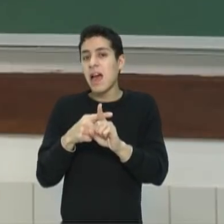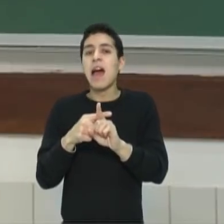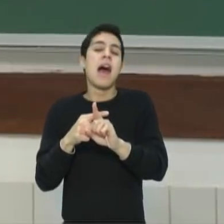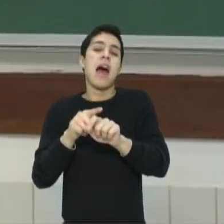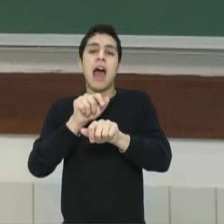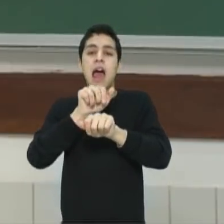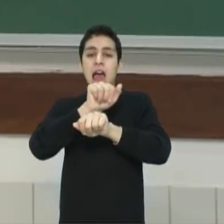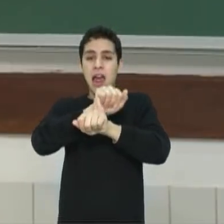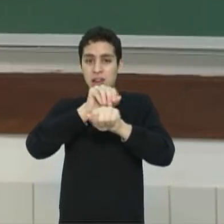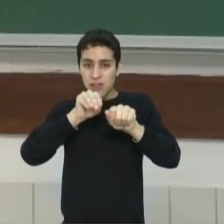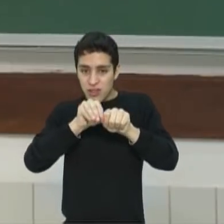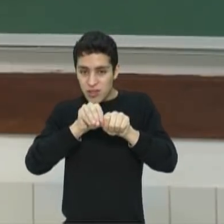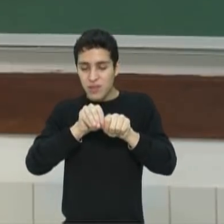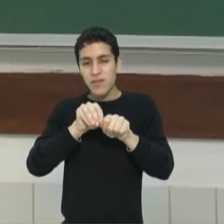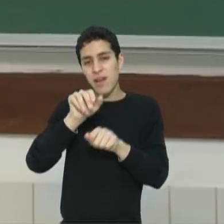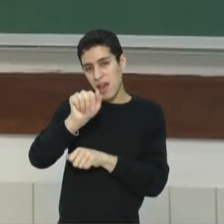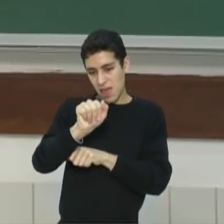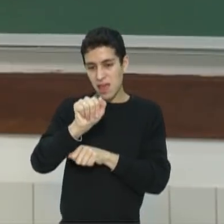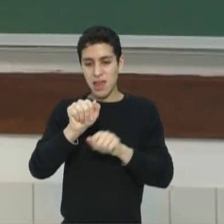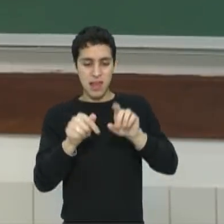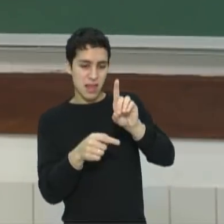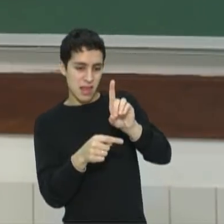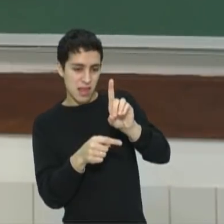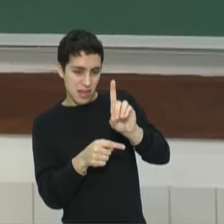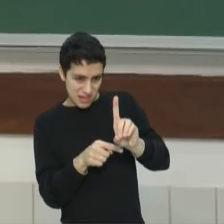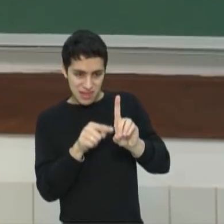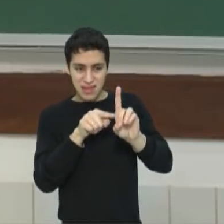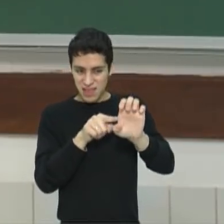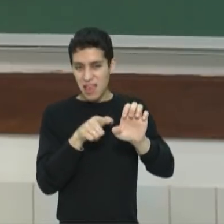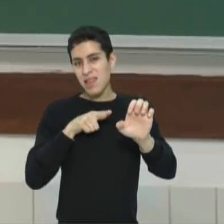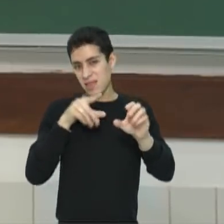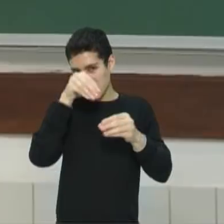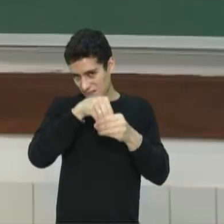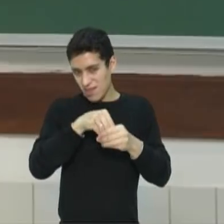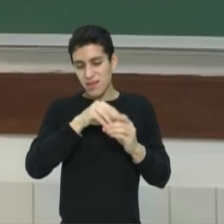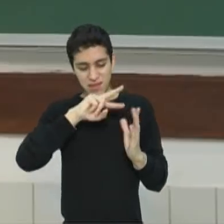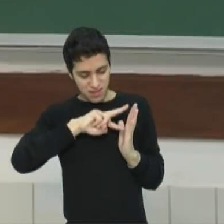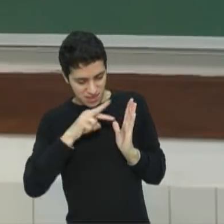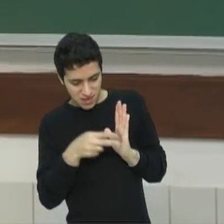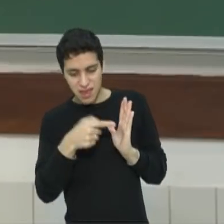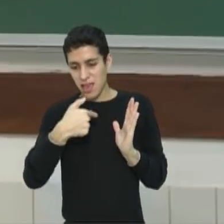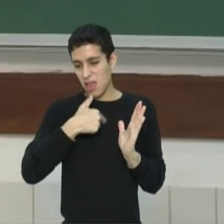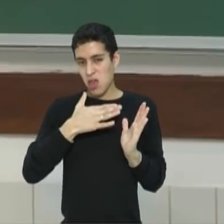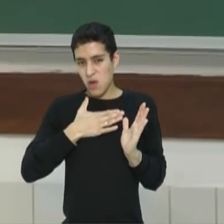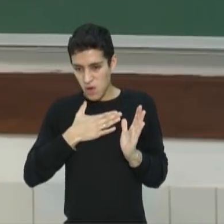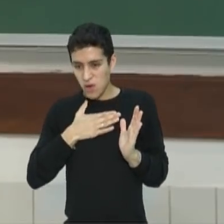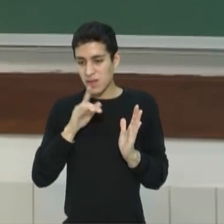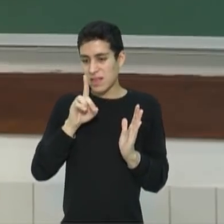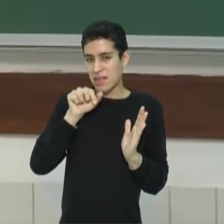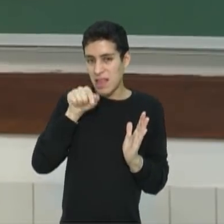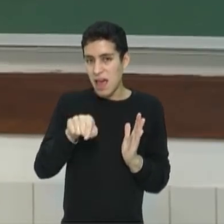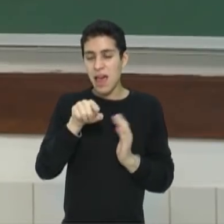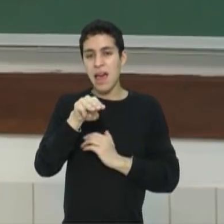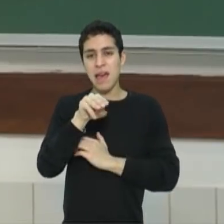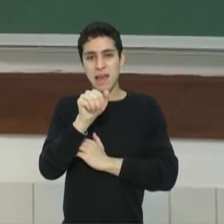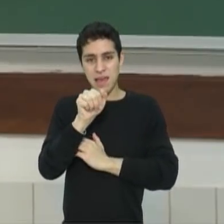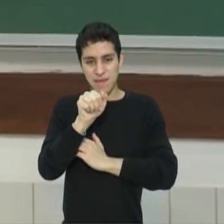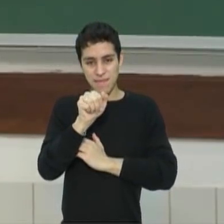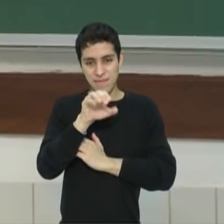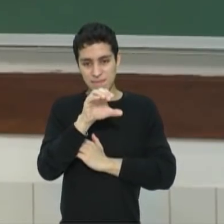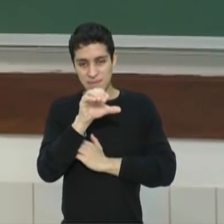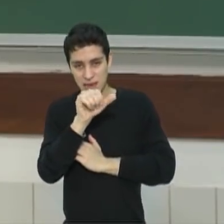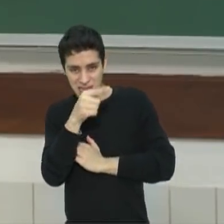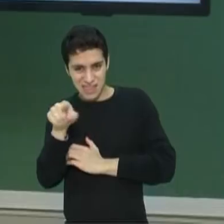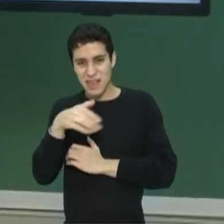De mais a, forma da, o de está presente na frase. Então, está correto eu dizer eu gosto da maçã. Né? Quando eu pergunto para